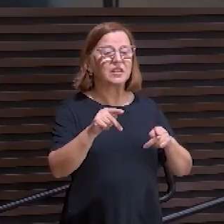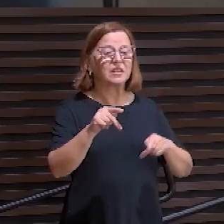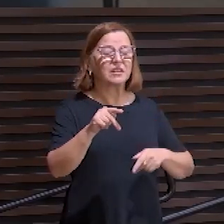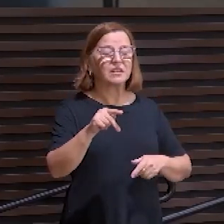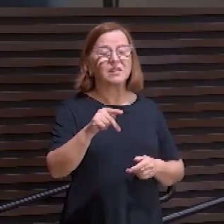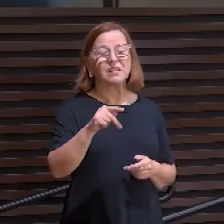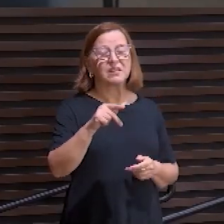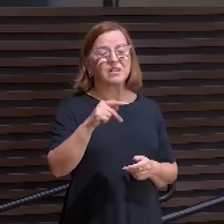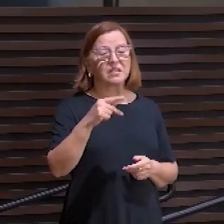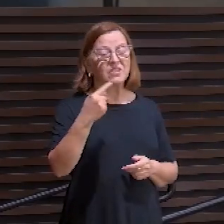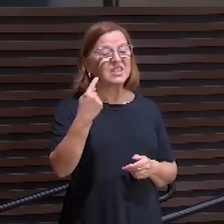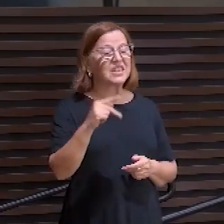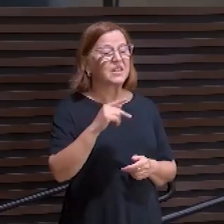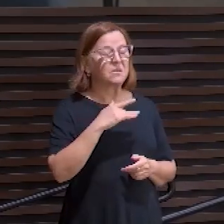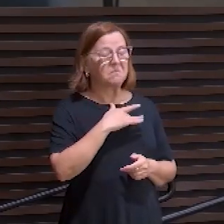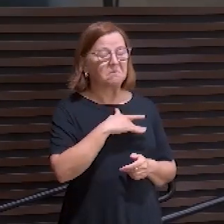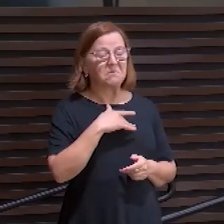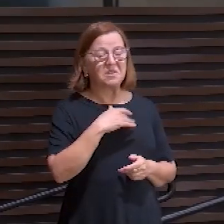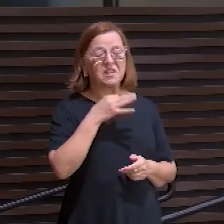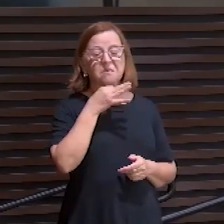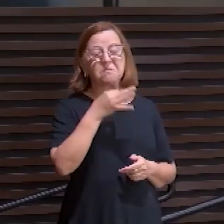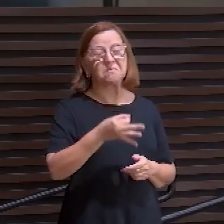seu ministério.